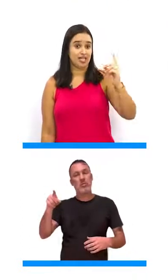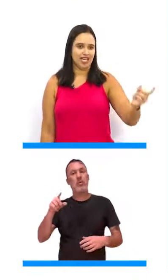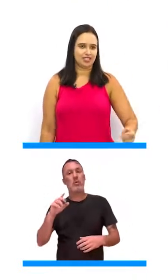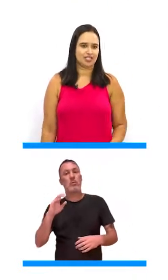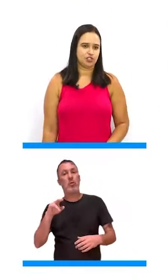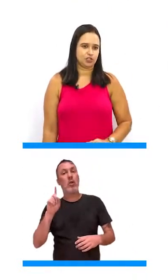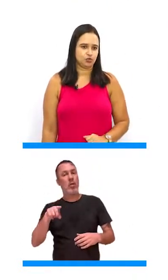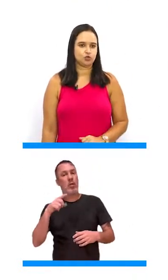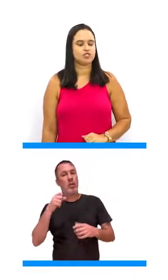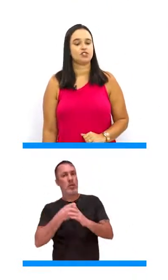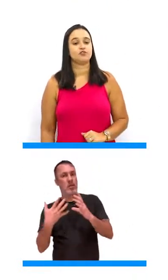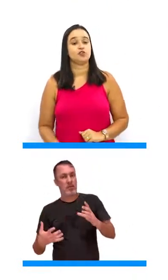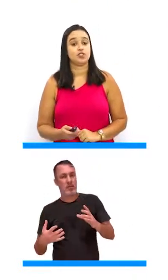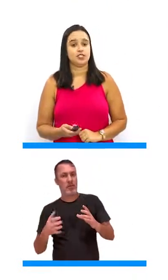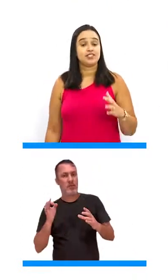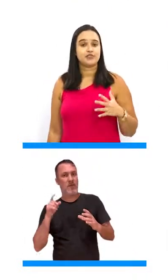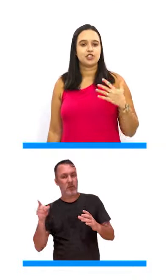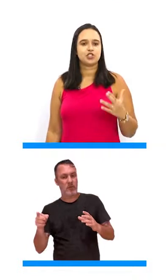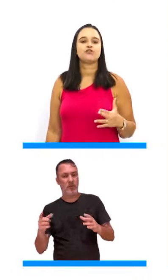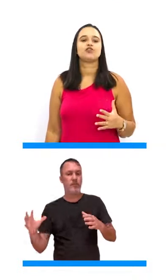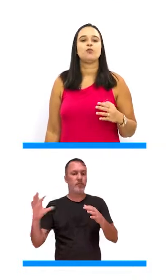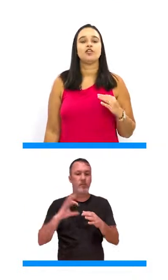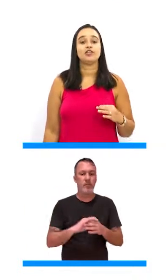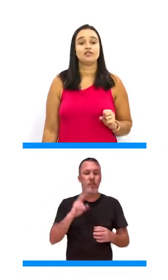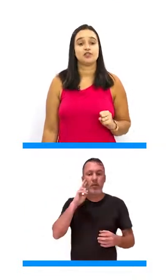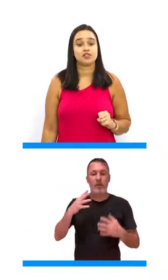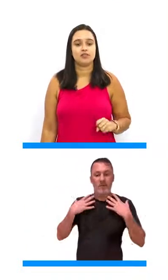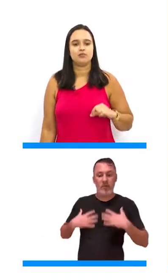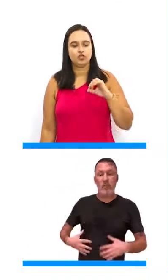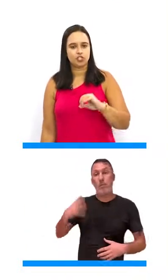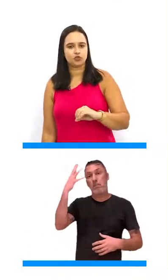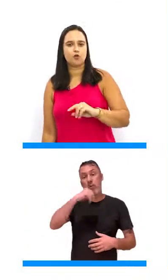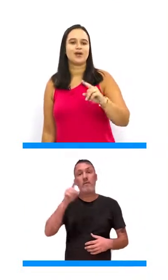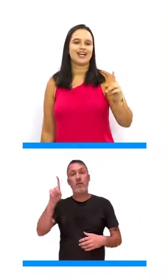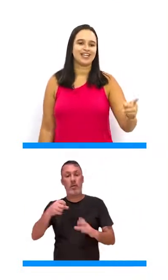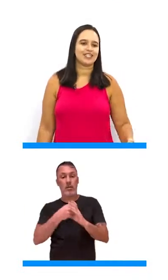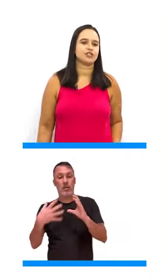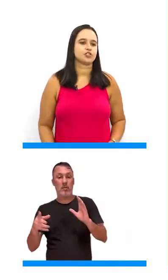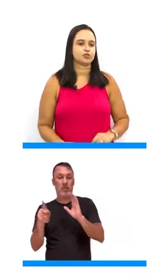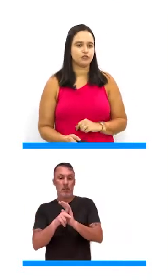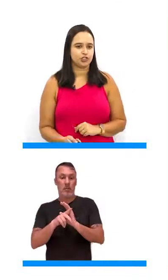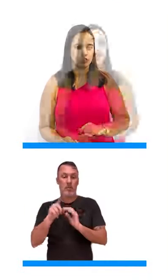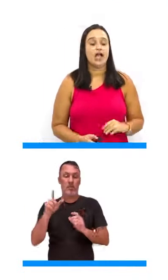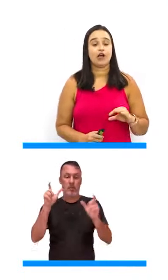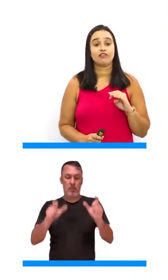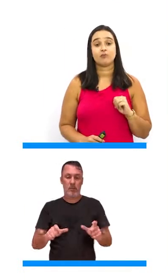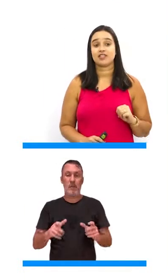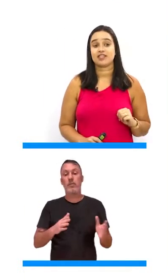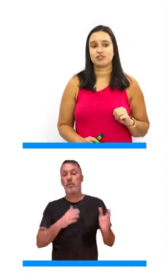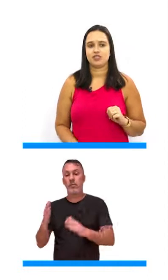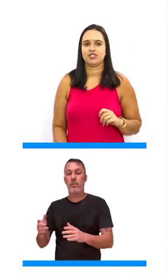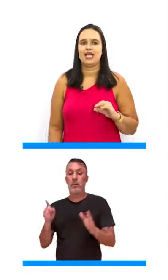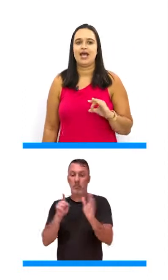Bonito, uma característica do substantivo você. Esse vestido ficou bonito em você. Bonito como uma característica do vestido. Agora vamos